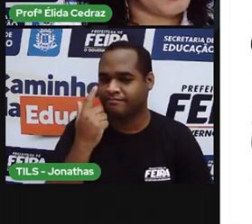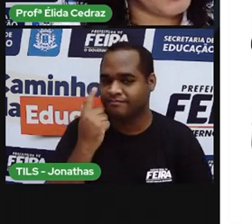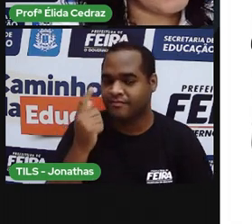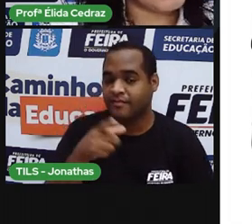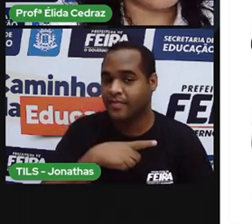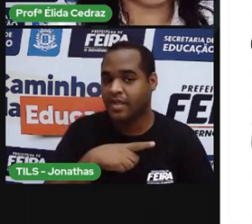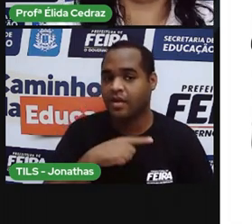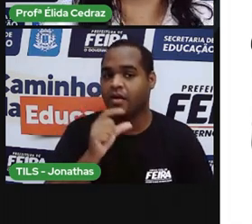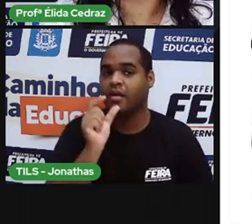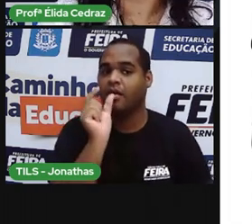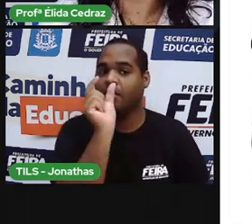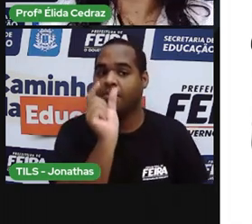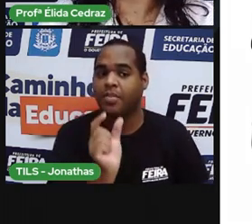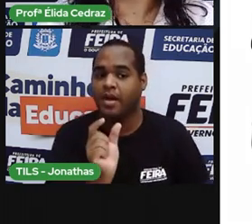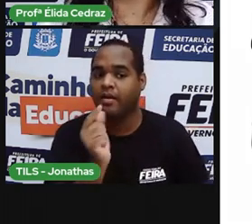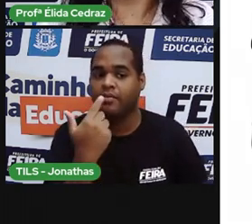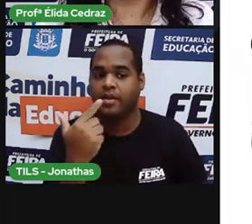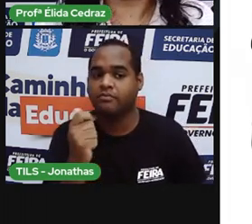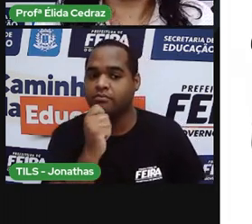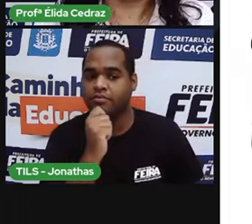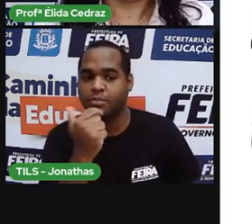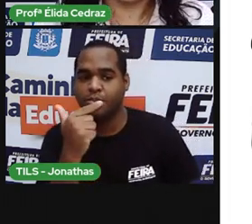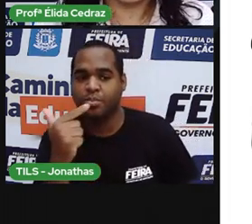os pedacinhos.